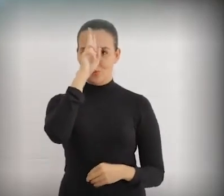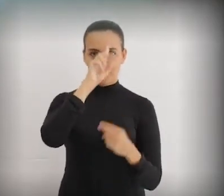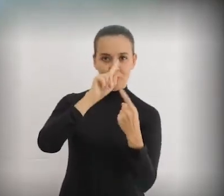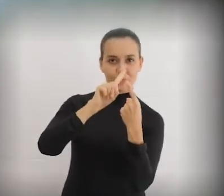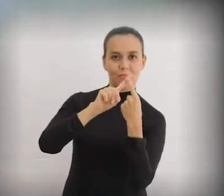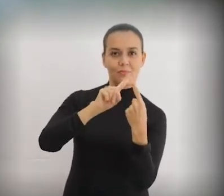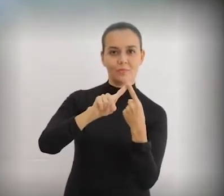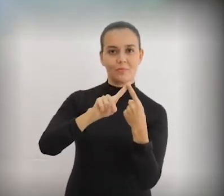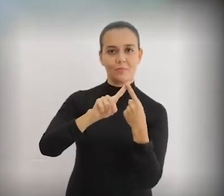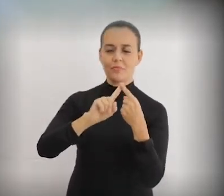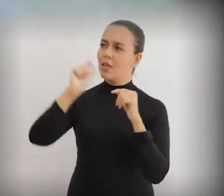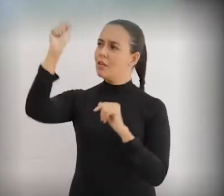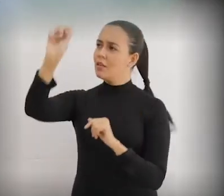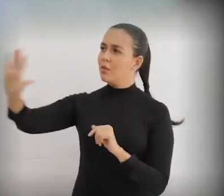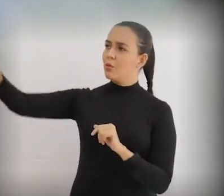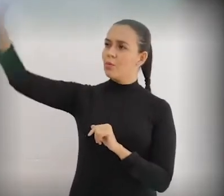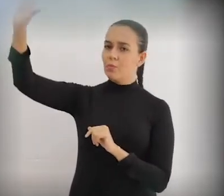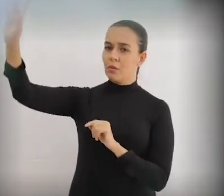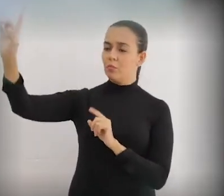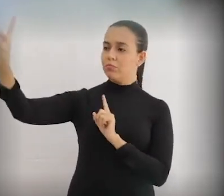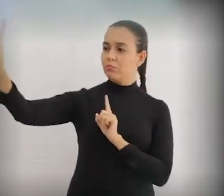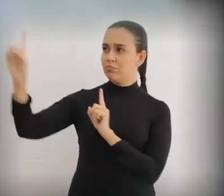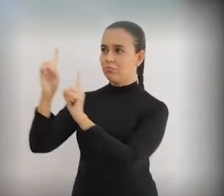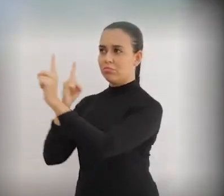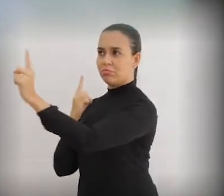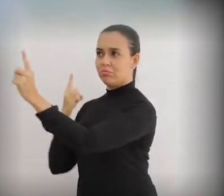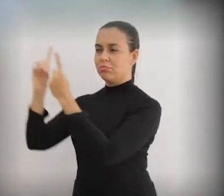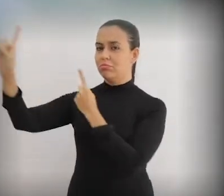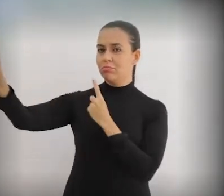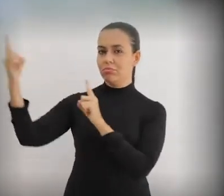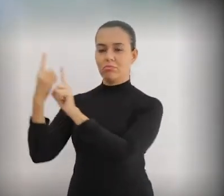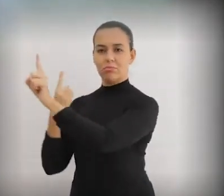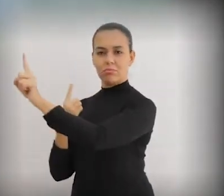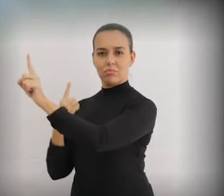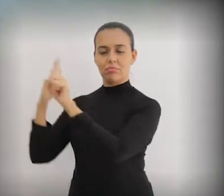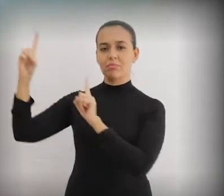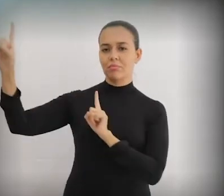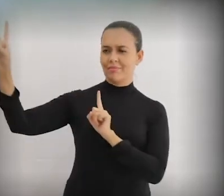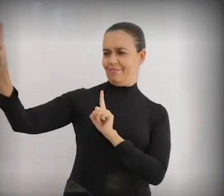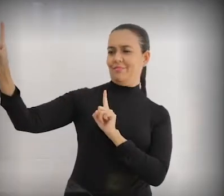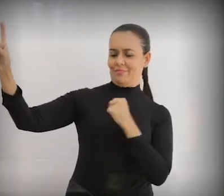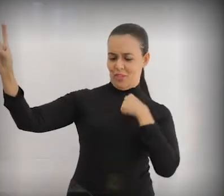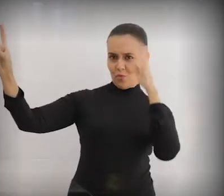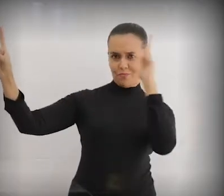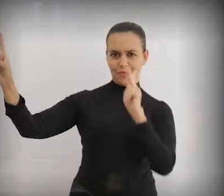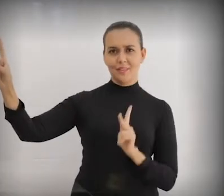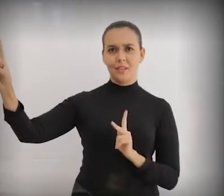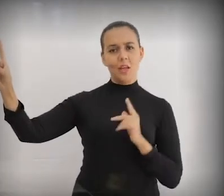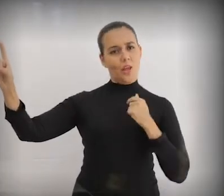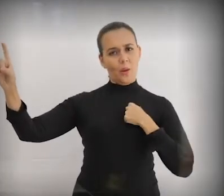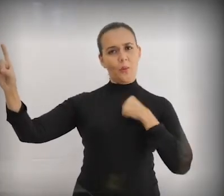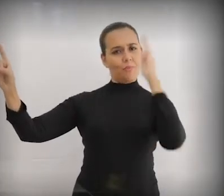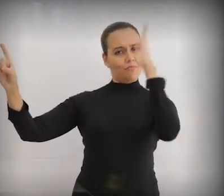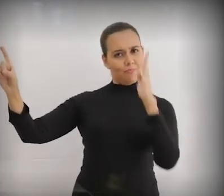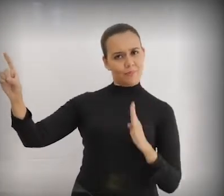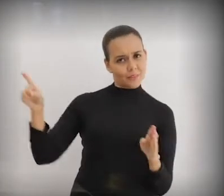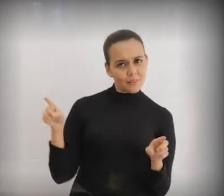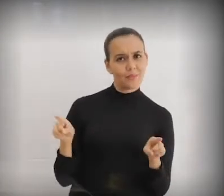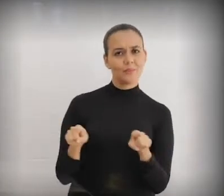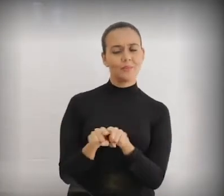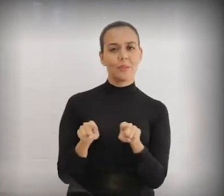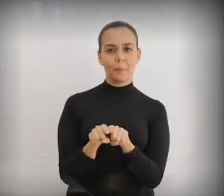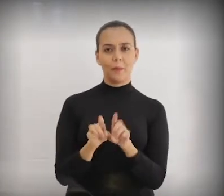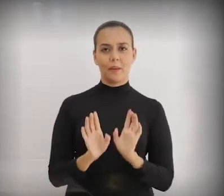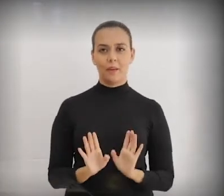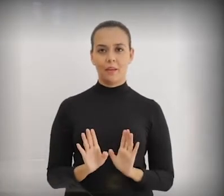eu e o outro, né? A gente é sempre europeu, mas a gente é sempre o outro. A gente também não é europeu. Porque se a gente começar a pensar nesses termos da